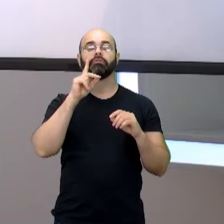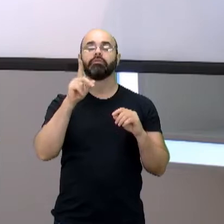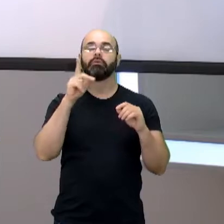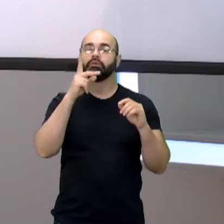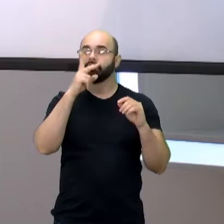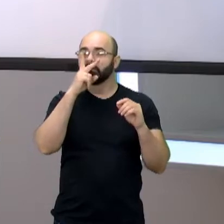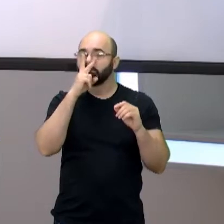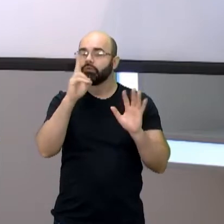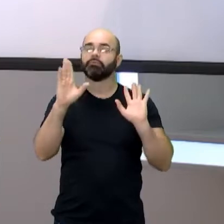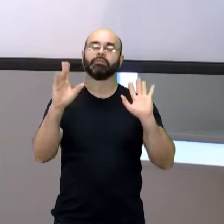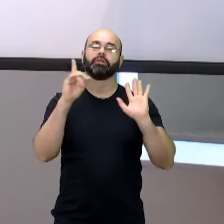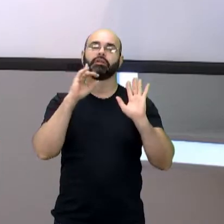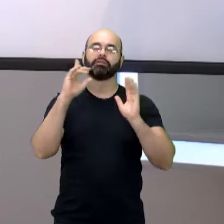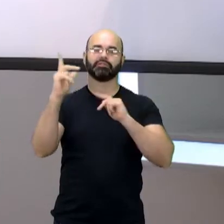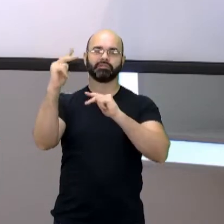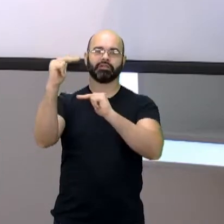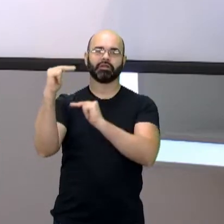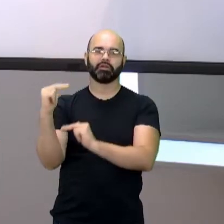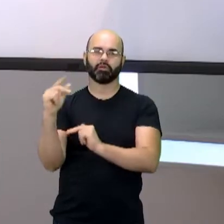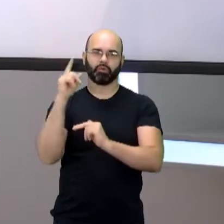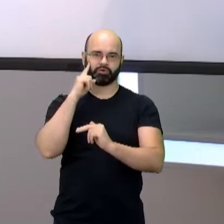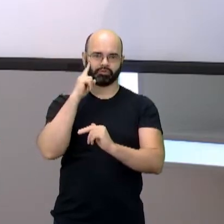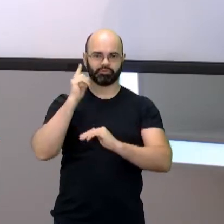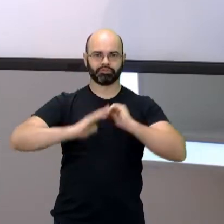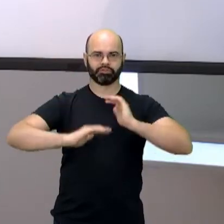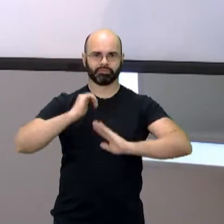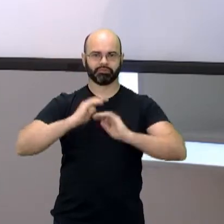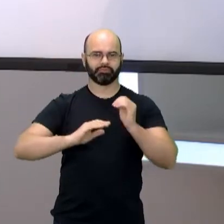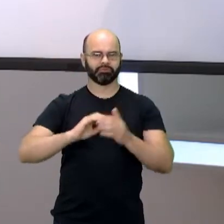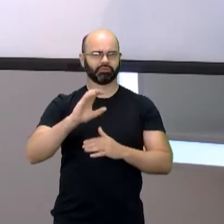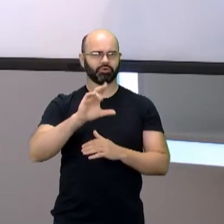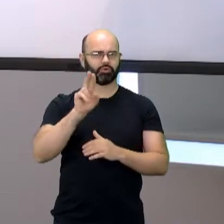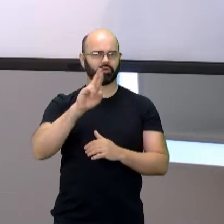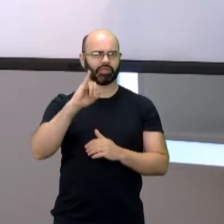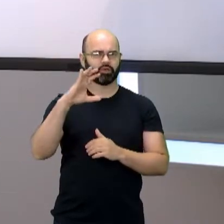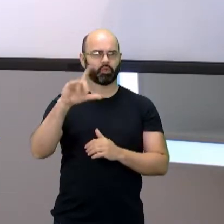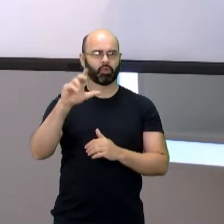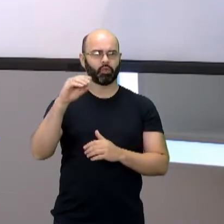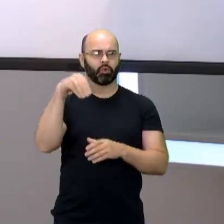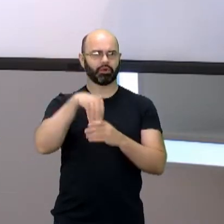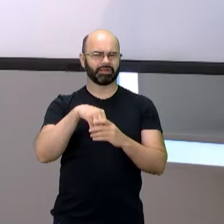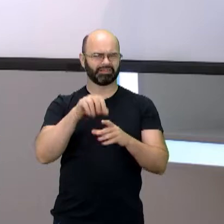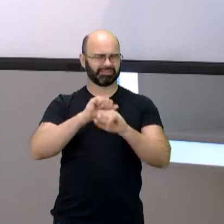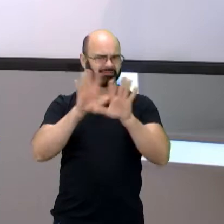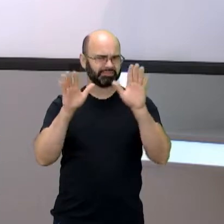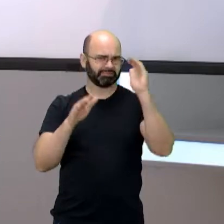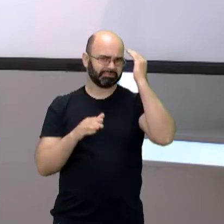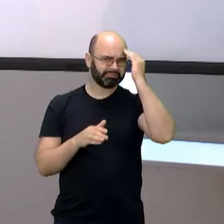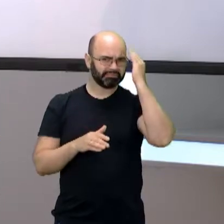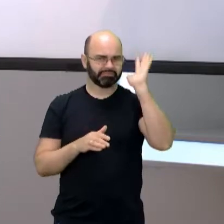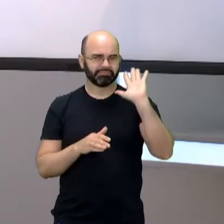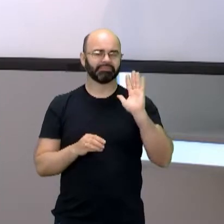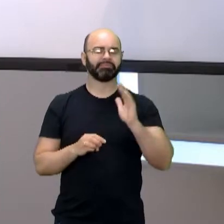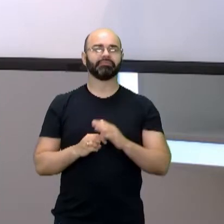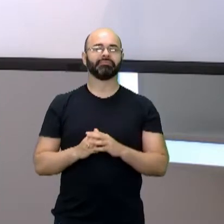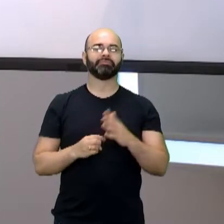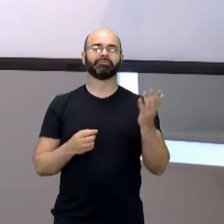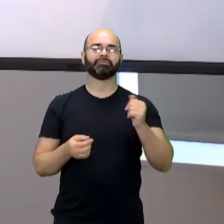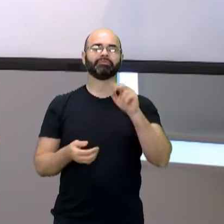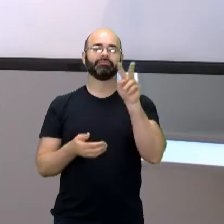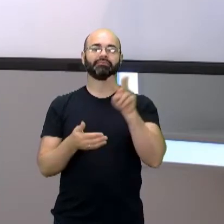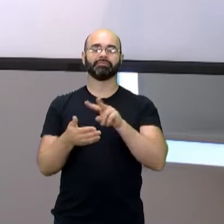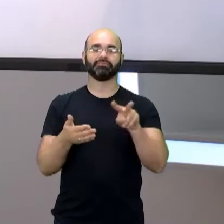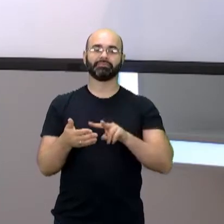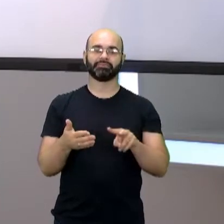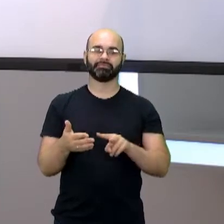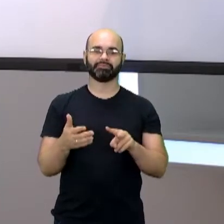das habilidades que estão no currículo, ok? Acho que ficou explicado. Então agora a gente vai para a leitura